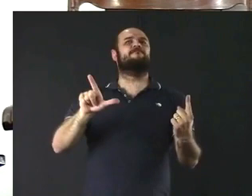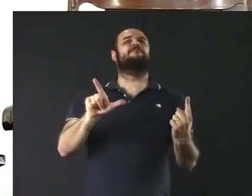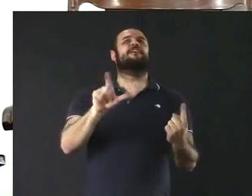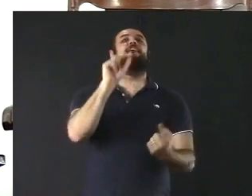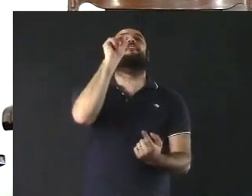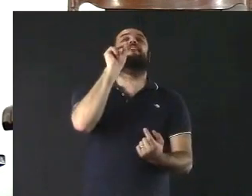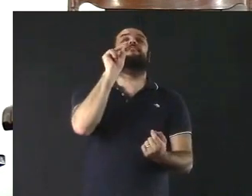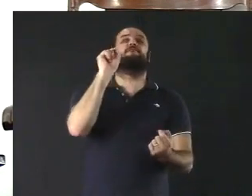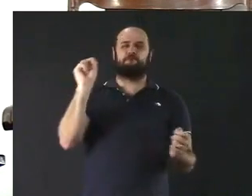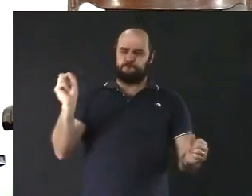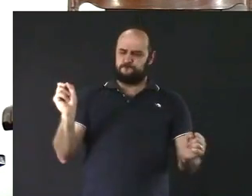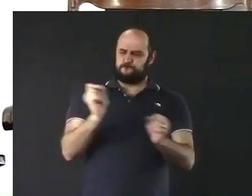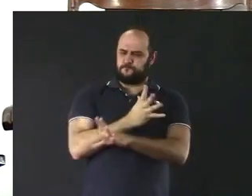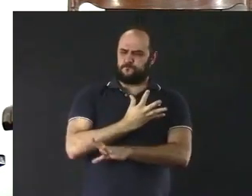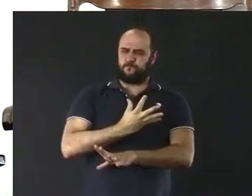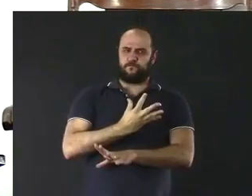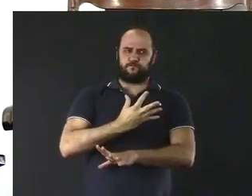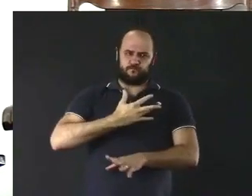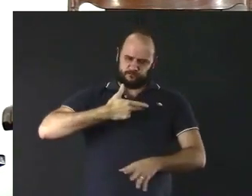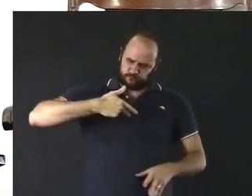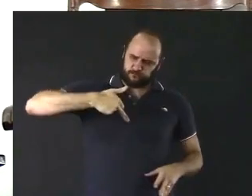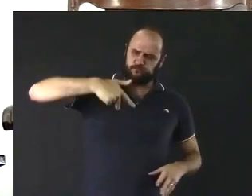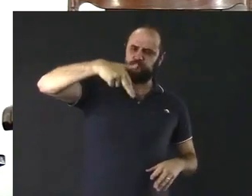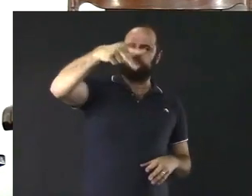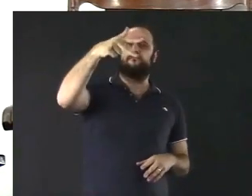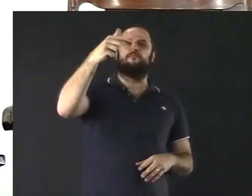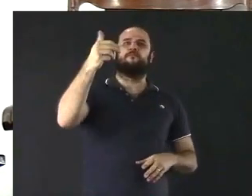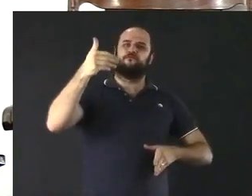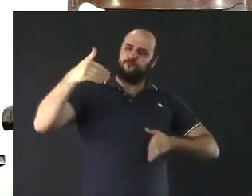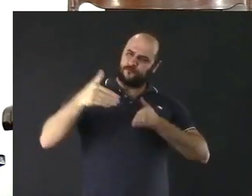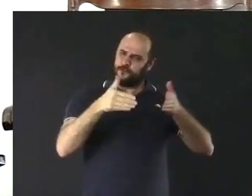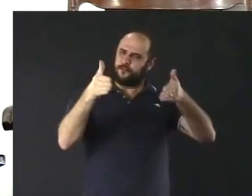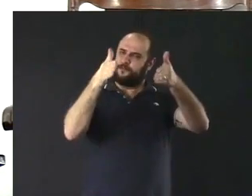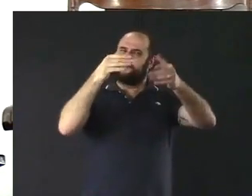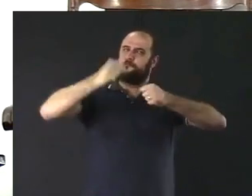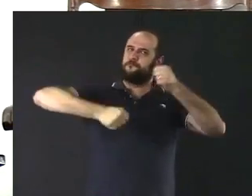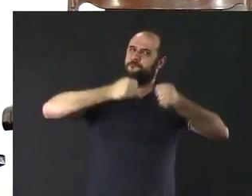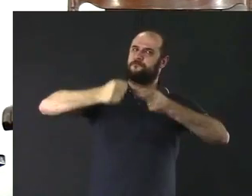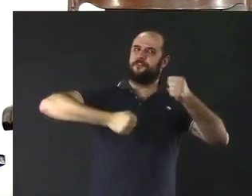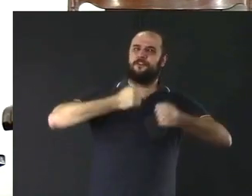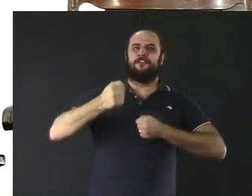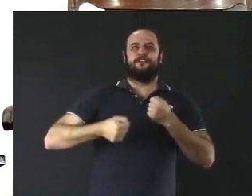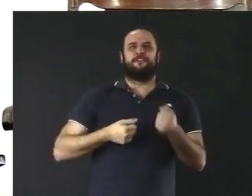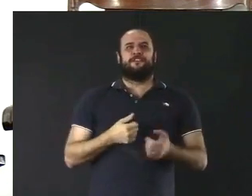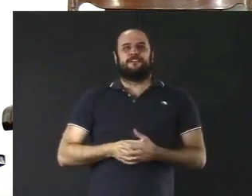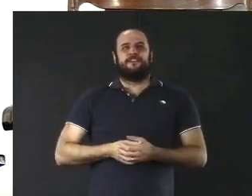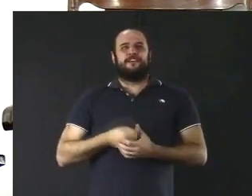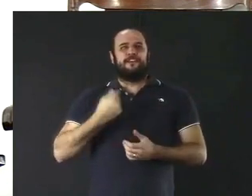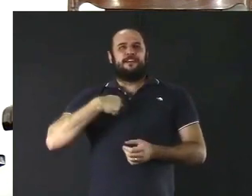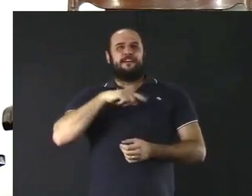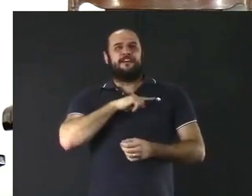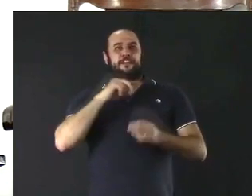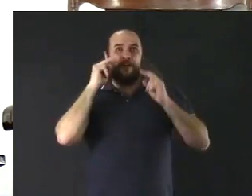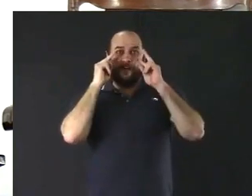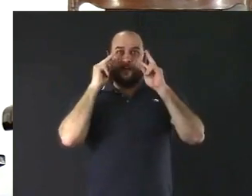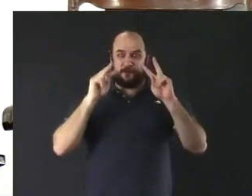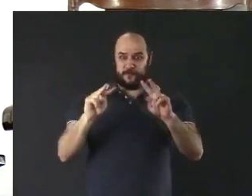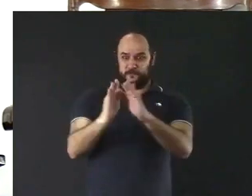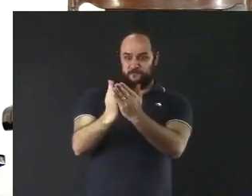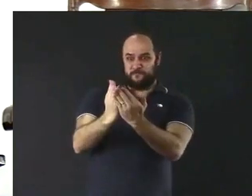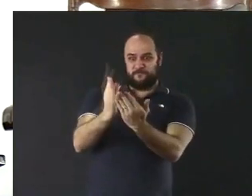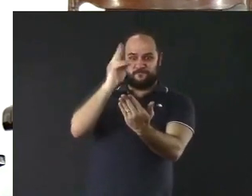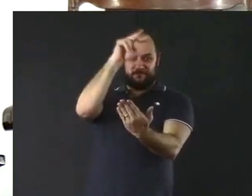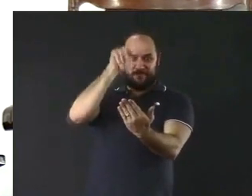estar preparado para percorrer essa maratona. E nós temos diante de nós a palavra de Deus,